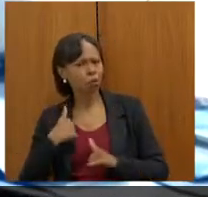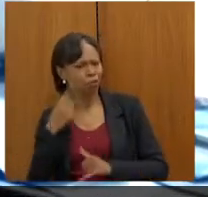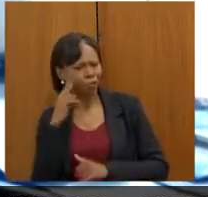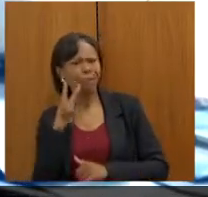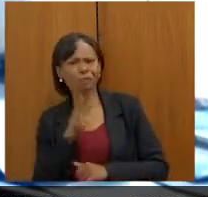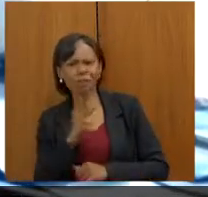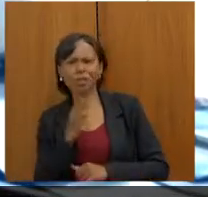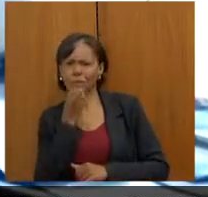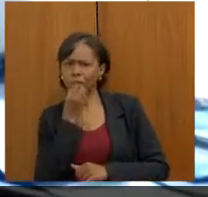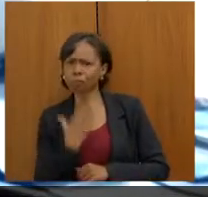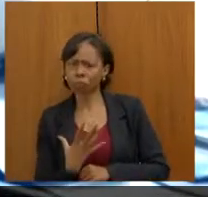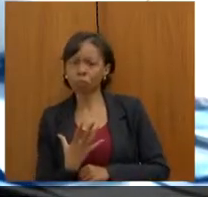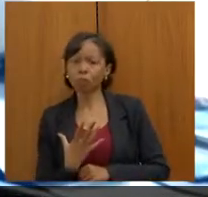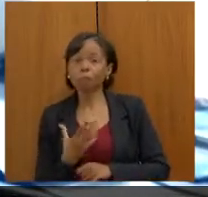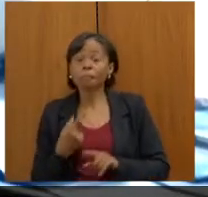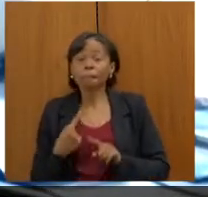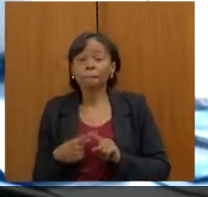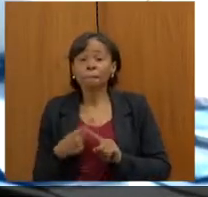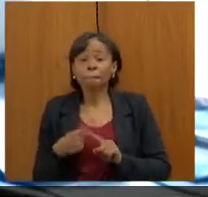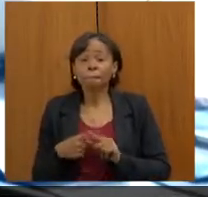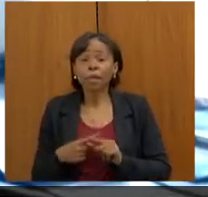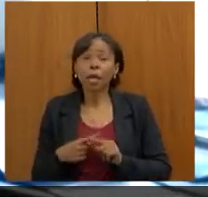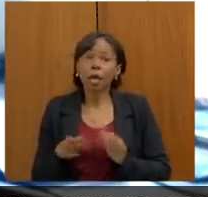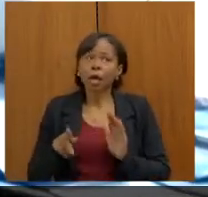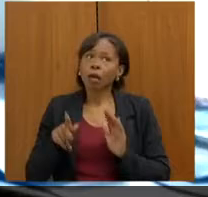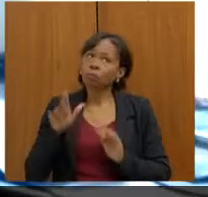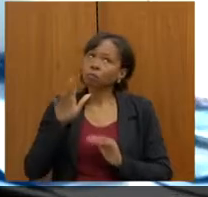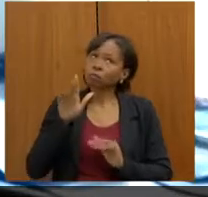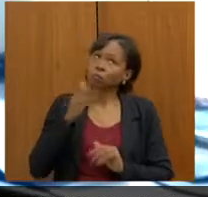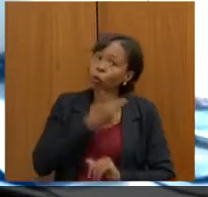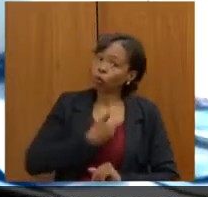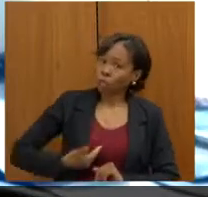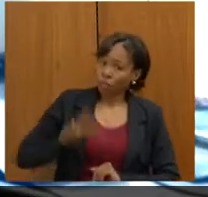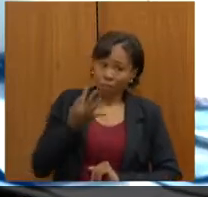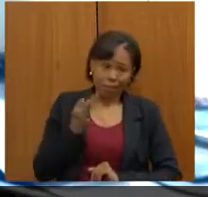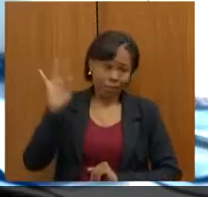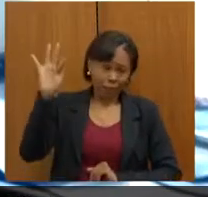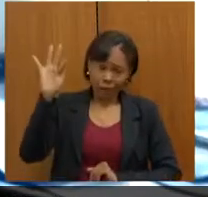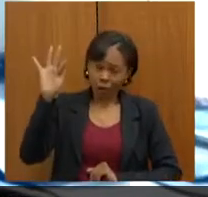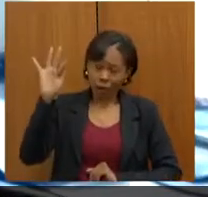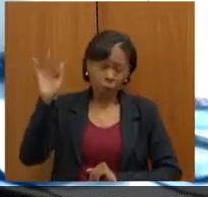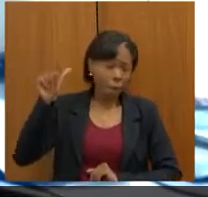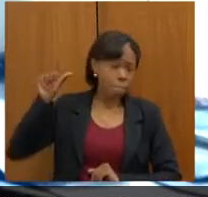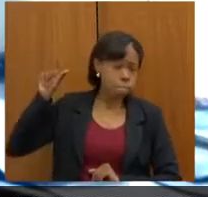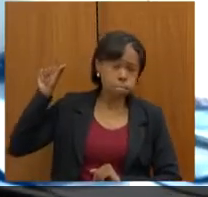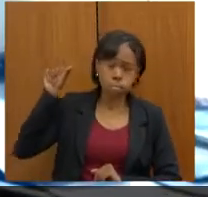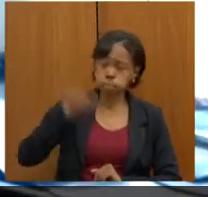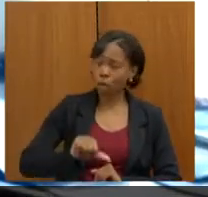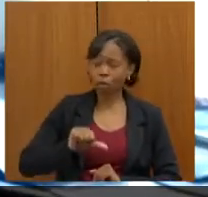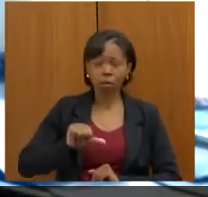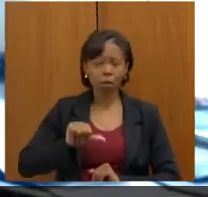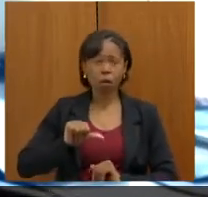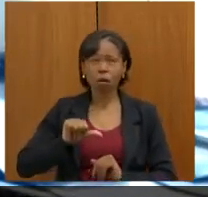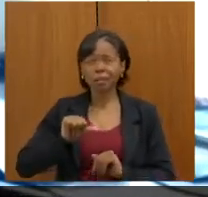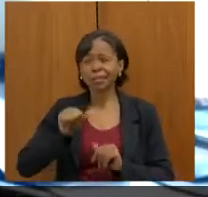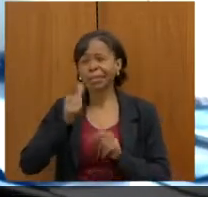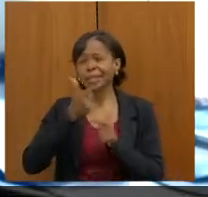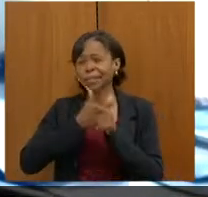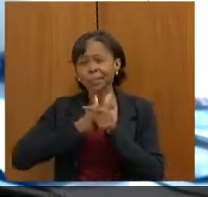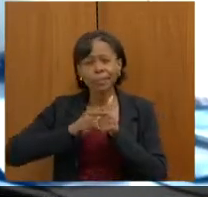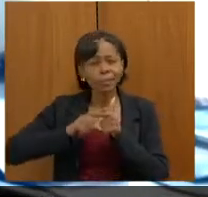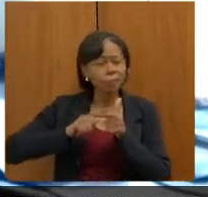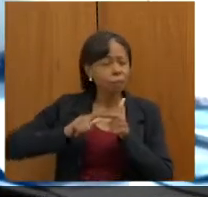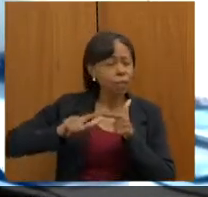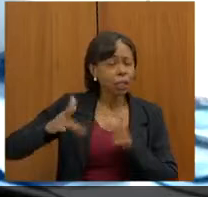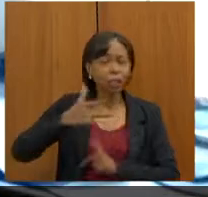infelizmente do nível do Governo Federal hoje está dizendo Pior que no sanitário que tem precedência